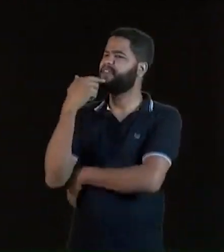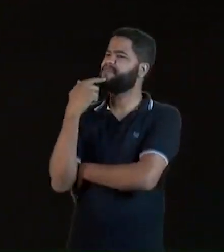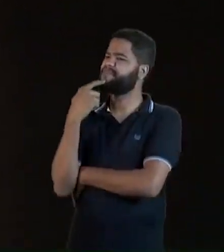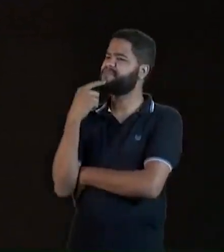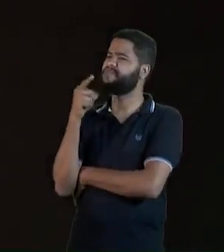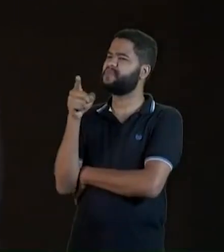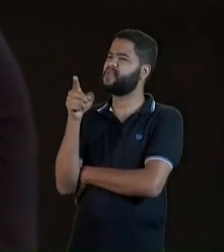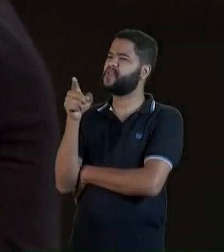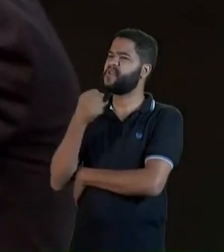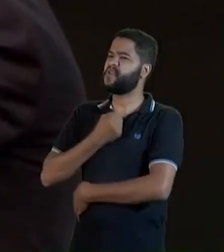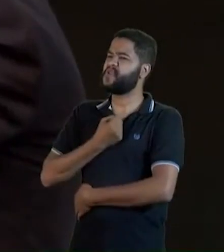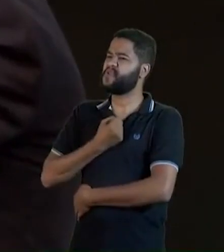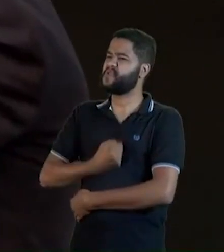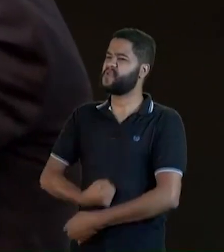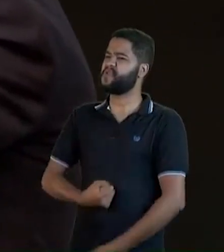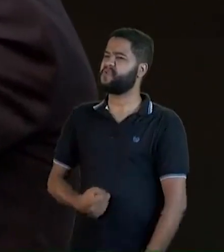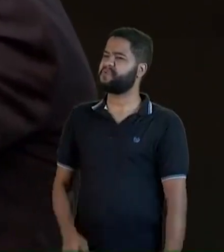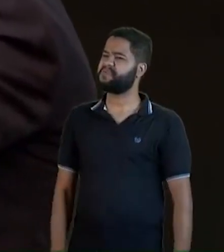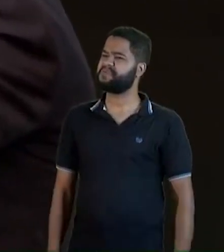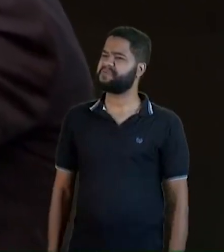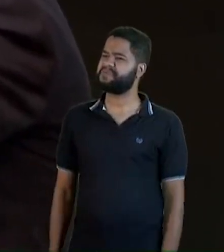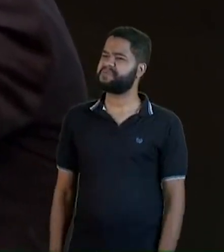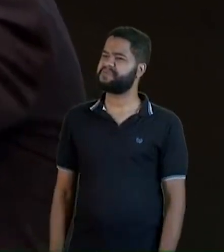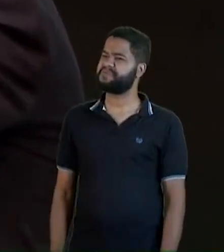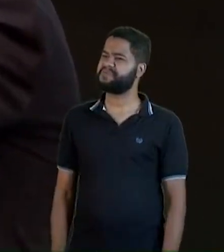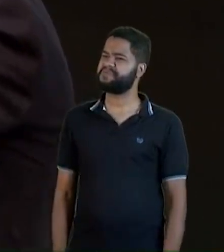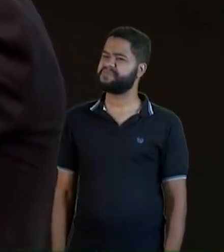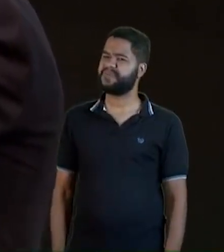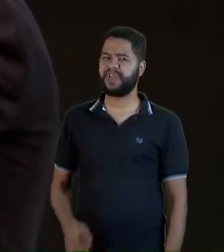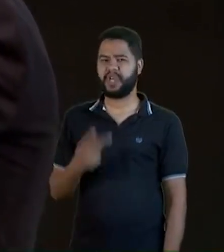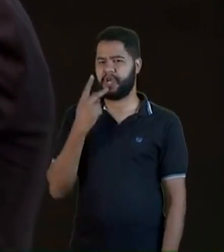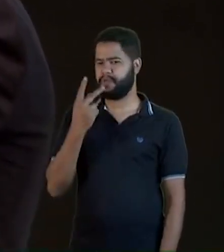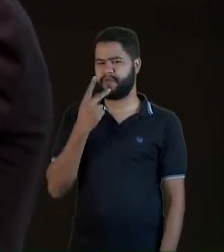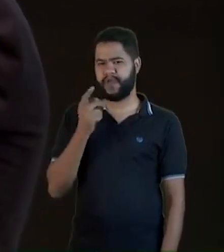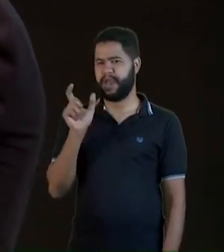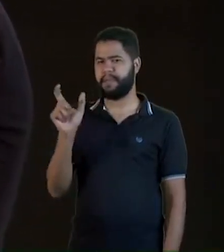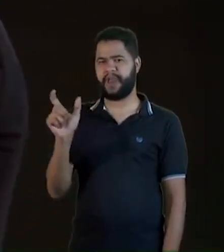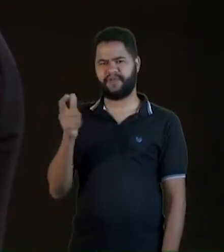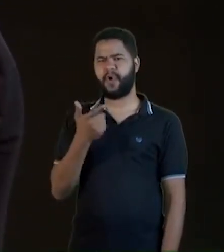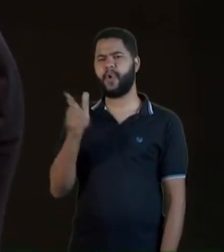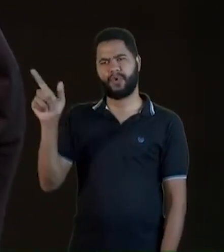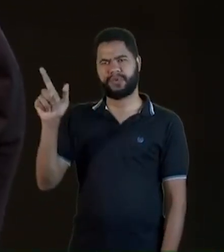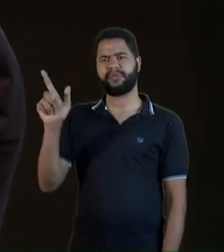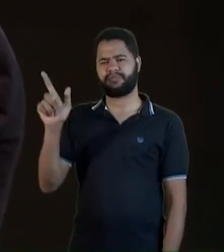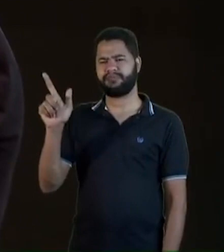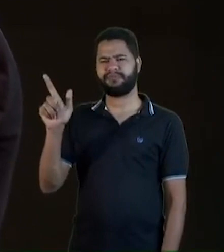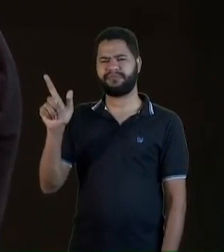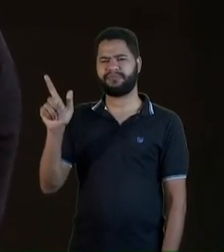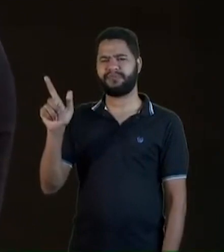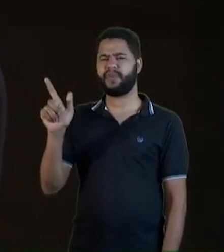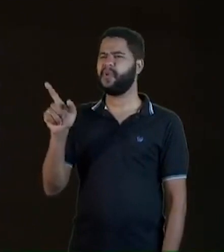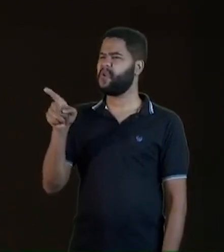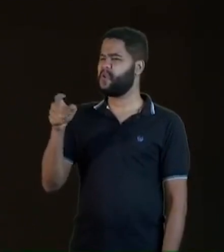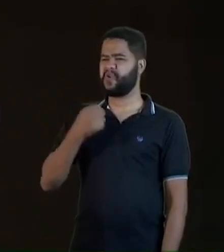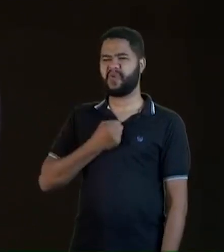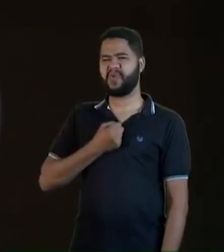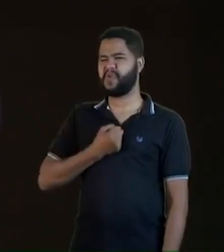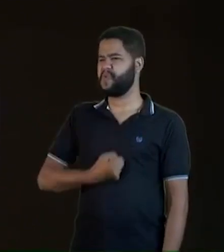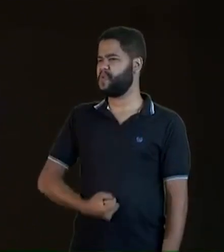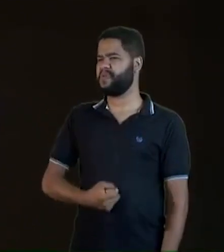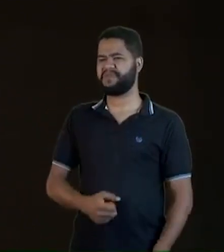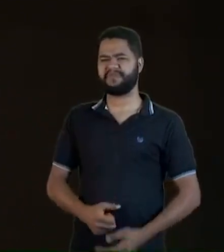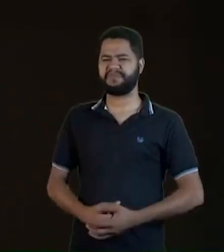faleceu o seu cocô eu não vou falar para lá porque eu falava que eu falava outra lá o seu